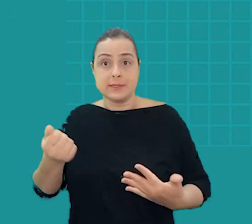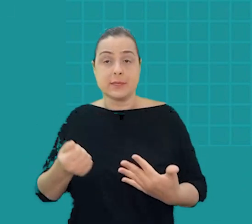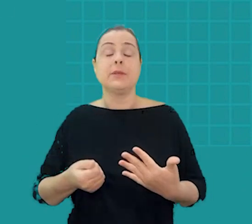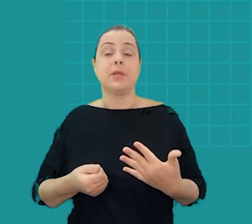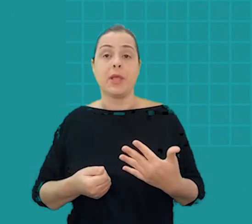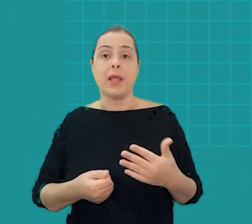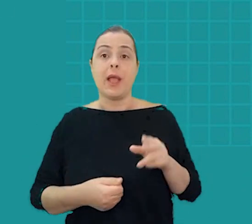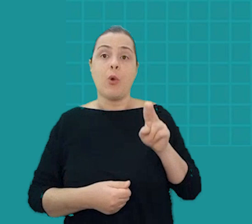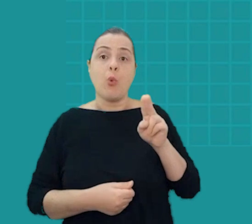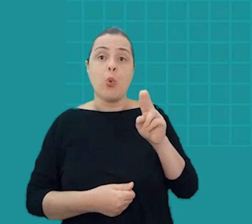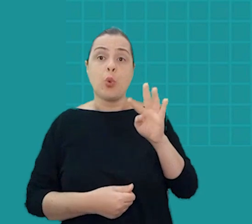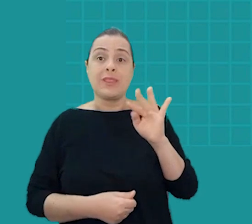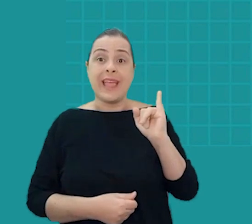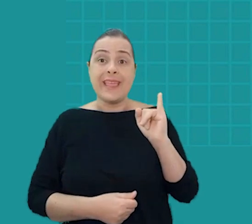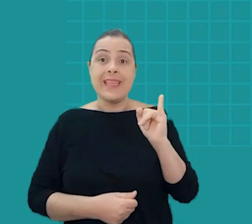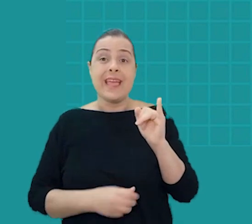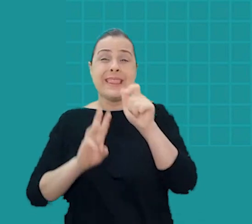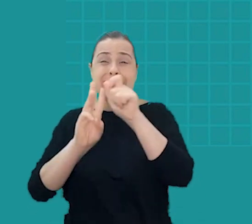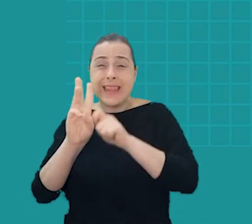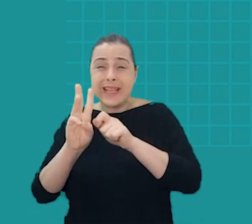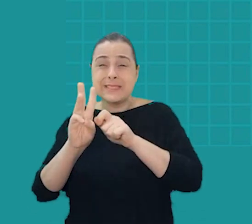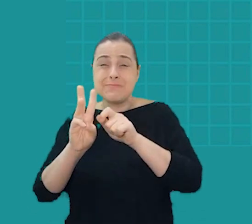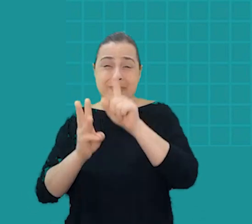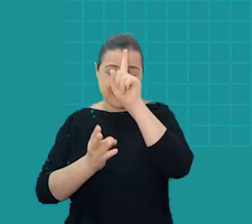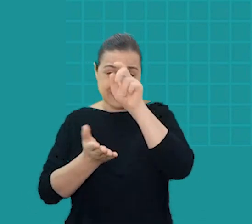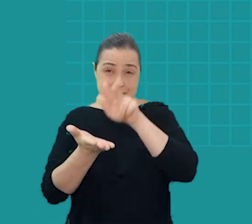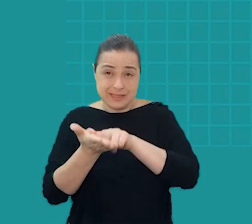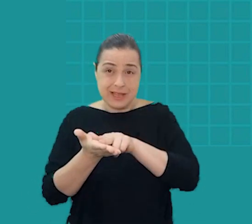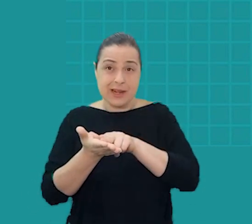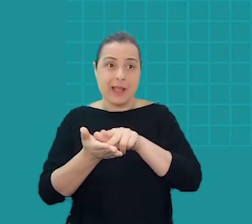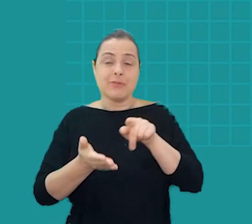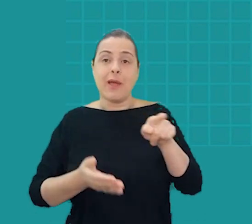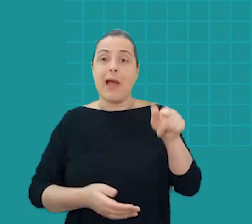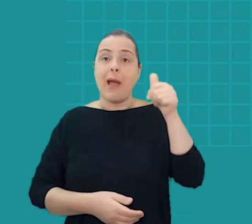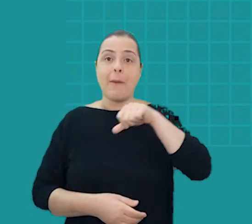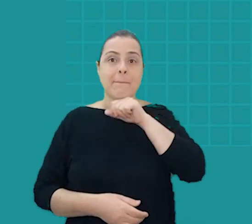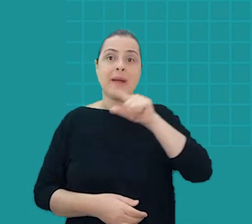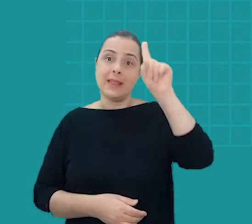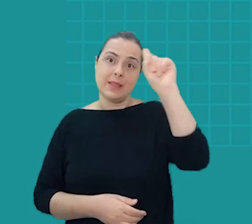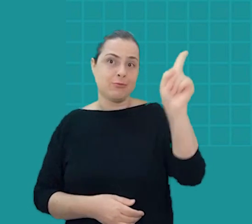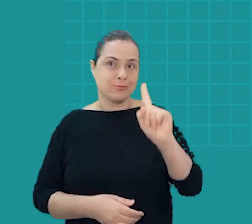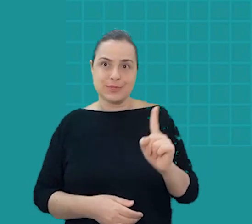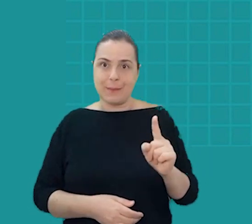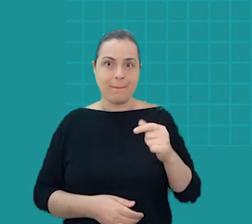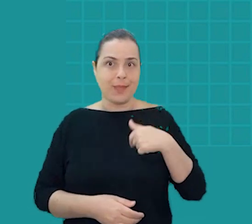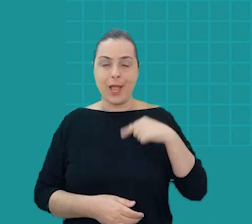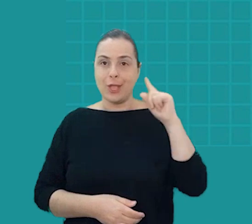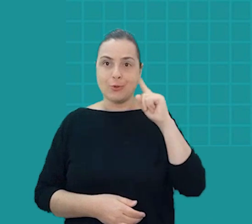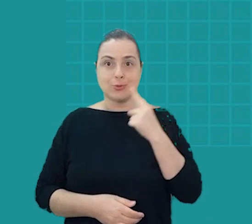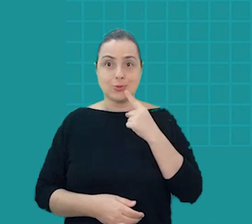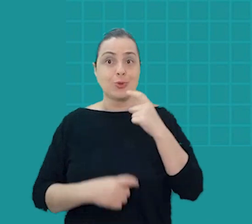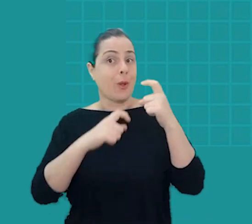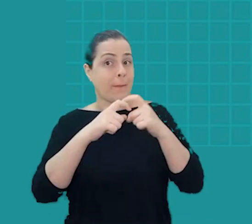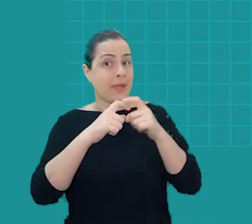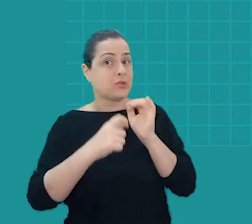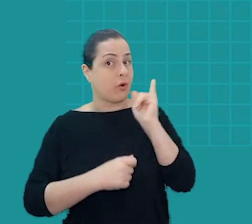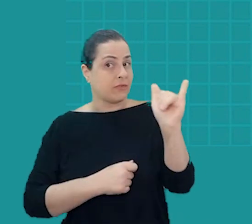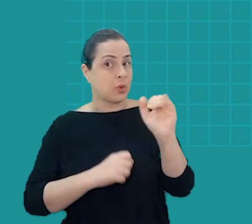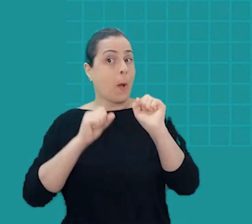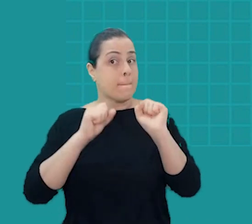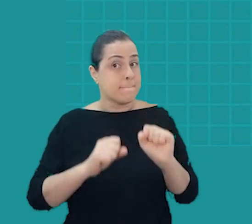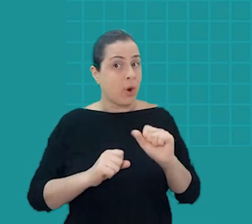surdo, mas eu tive alguns problemas, e com isso o médico até falava, vai ter alguma sequela sensorial,